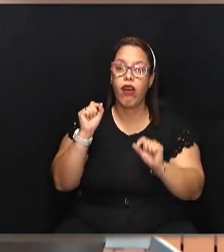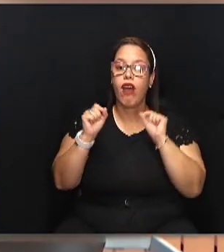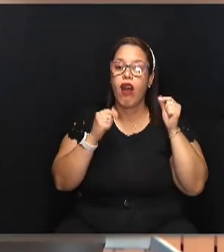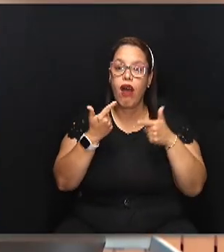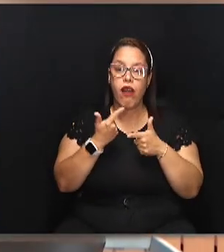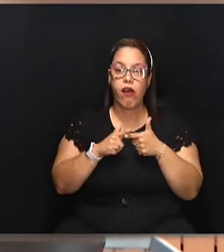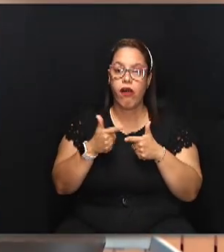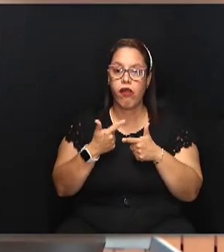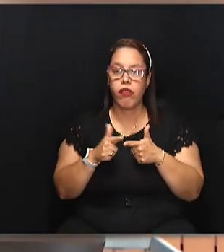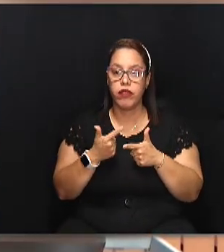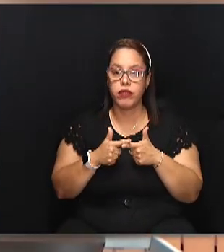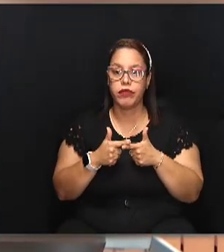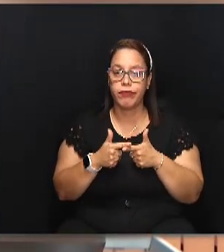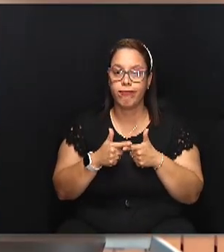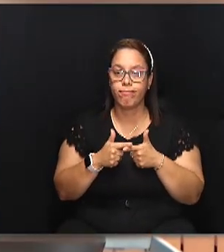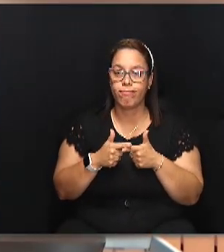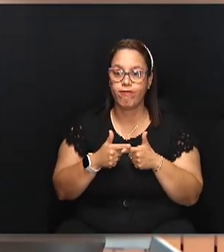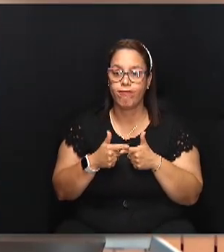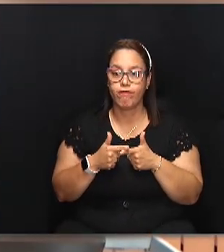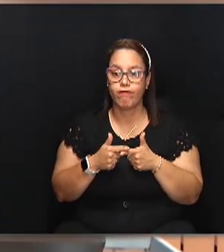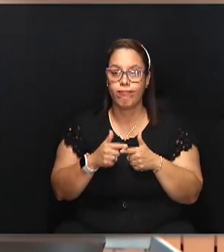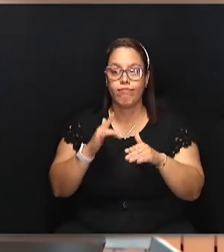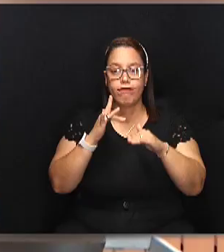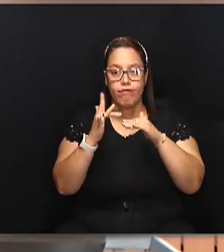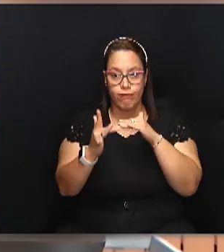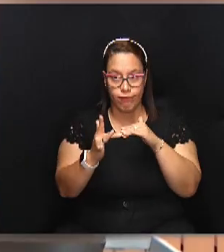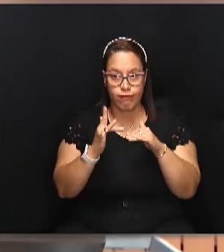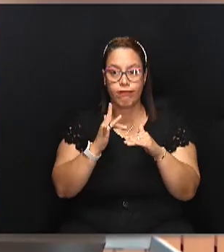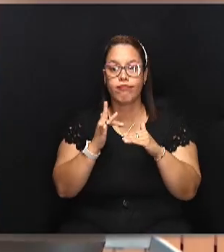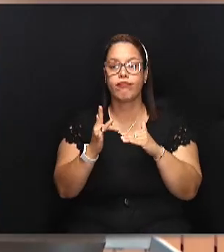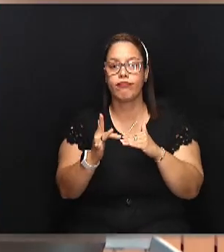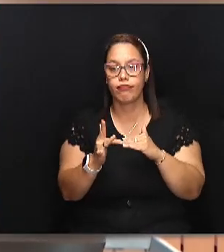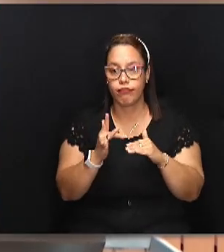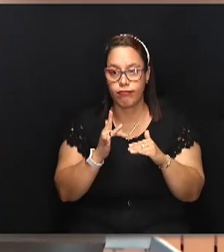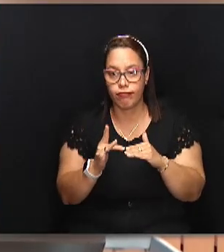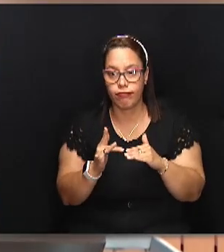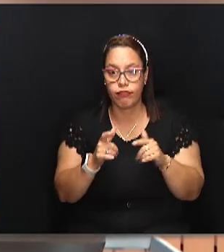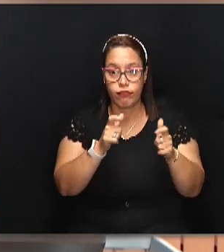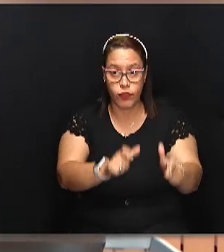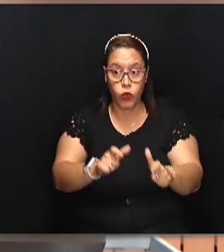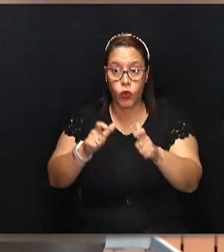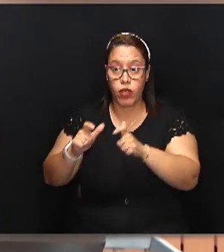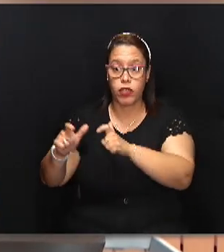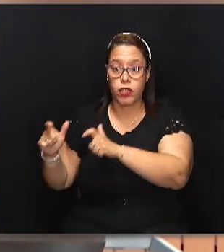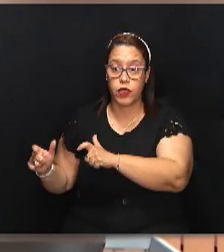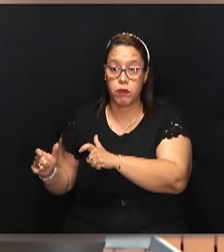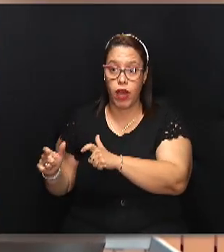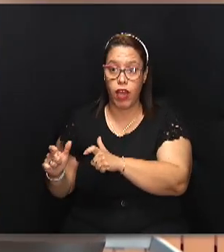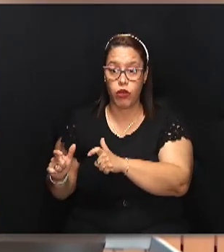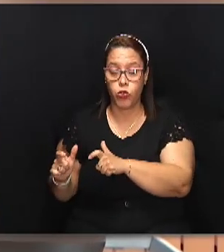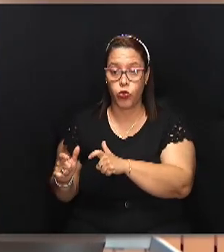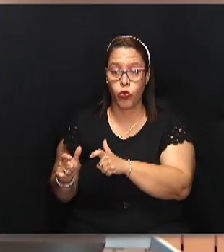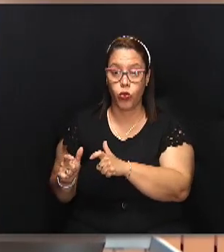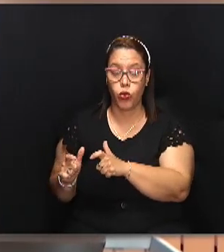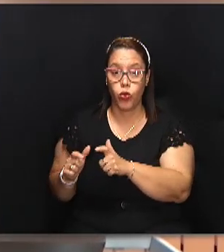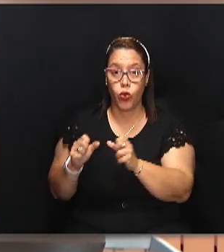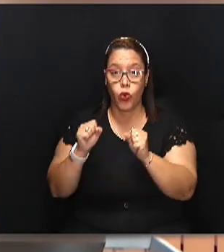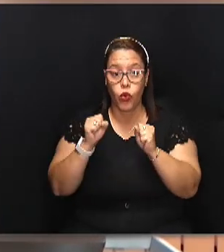O problema ainda está nas redes sociais, em espaços, inclusive, nas redes, que você